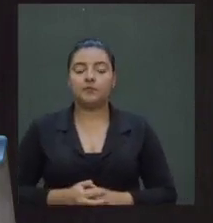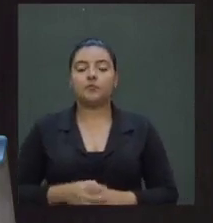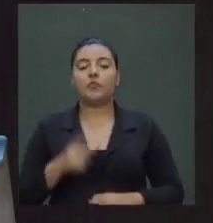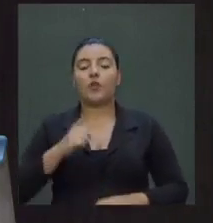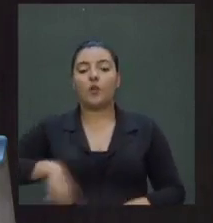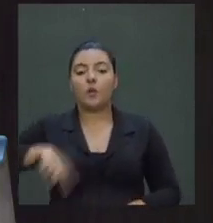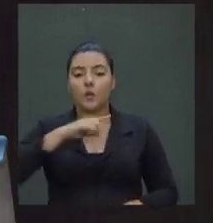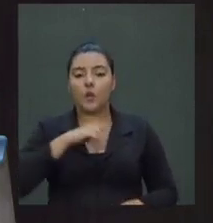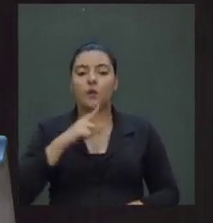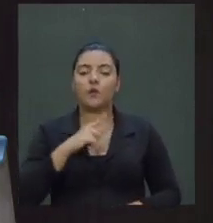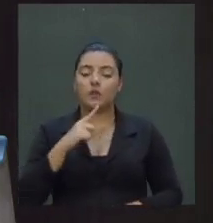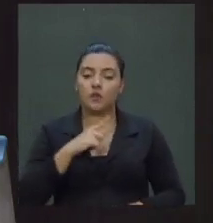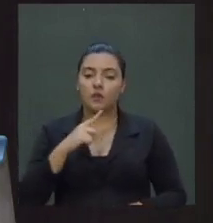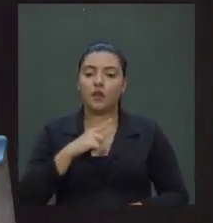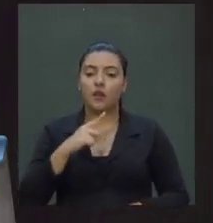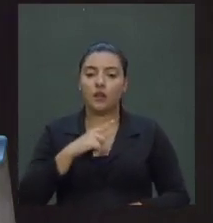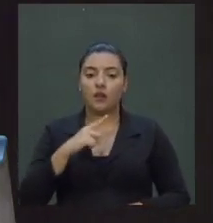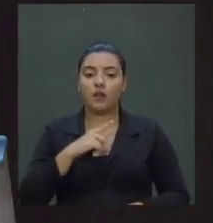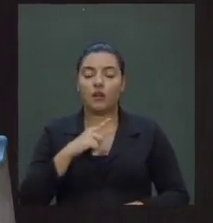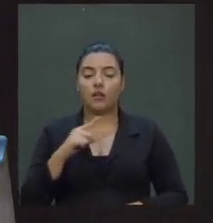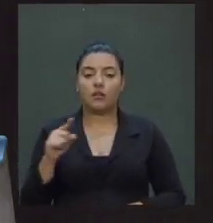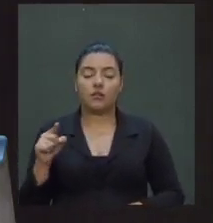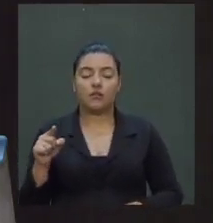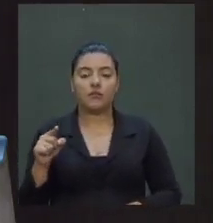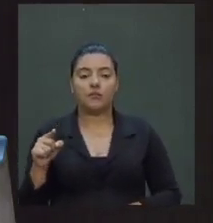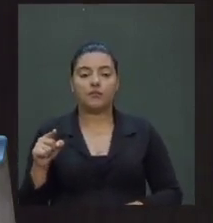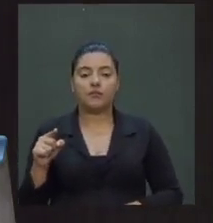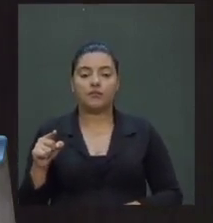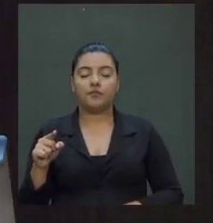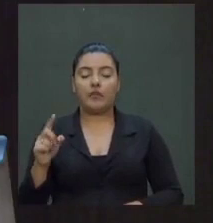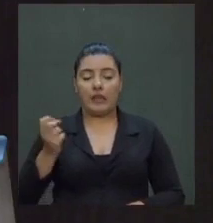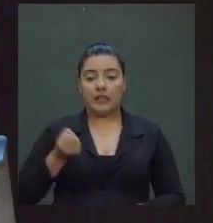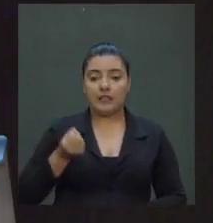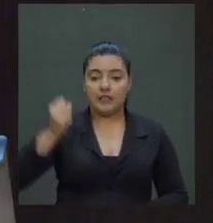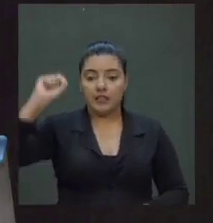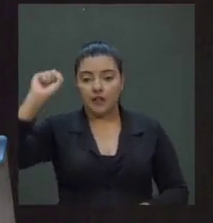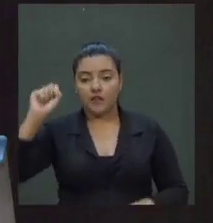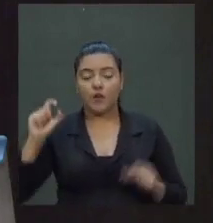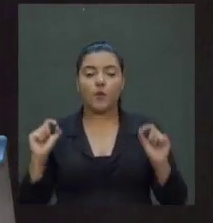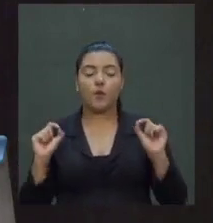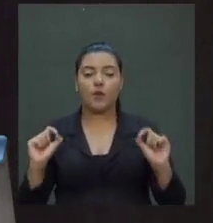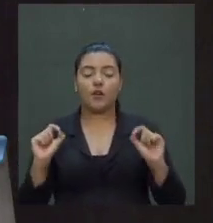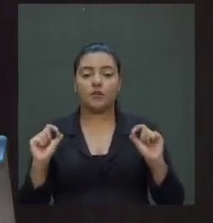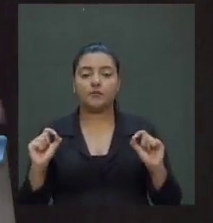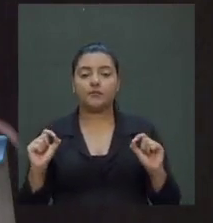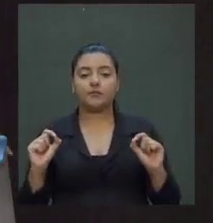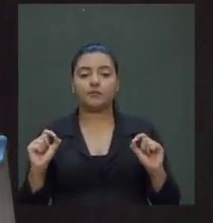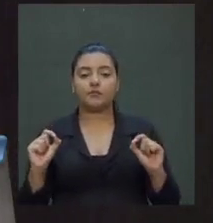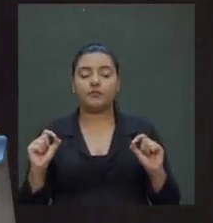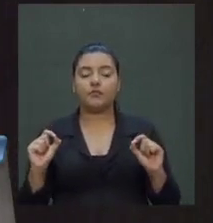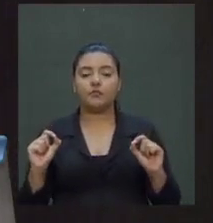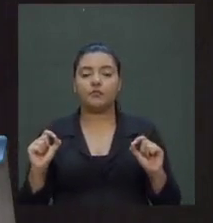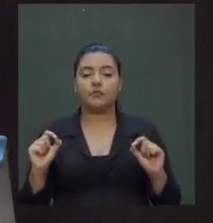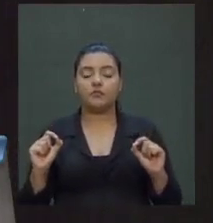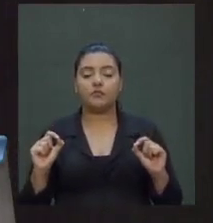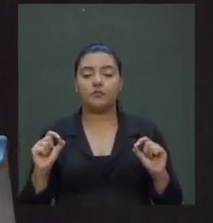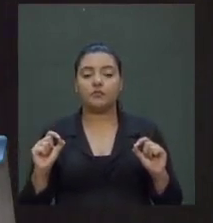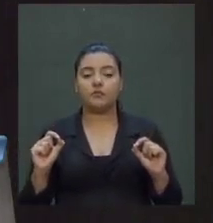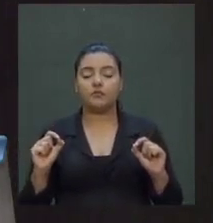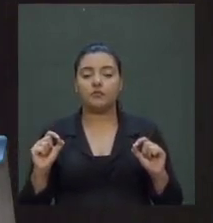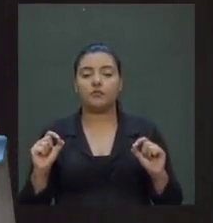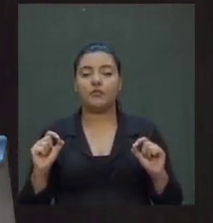temos, portanto, um grande desafio, que é o desafio